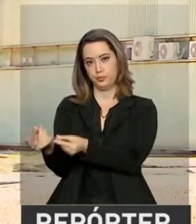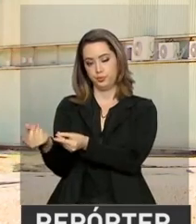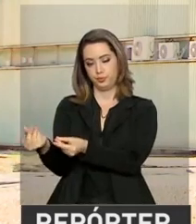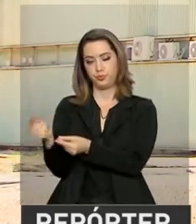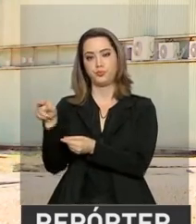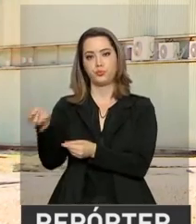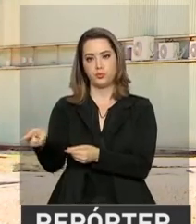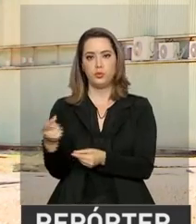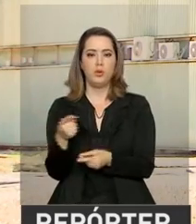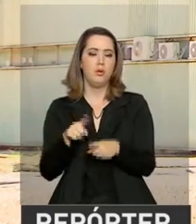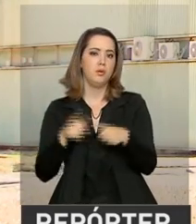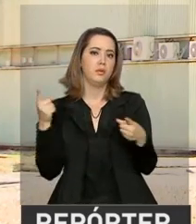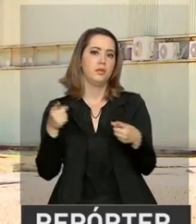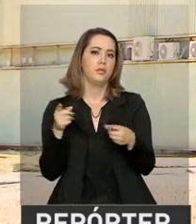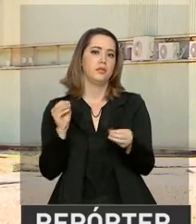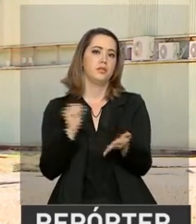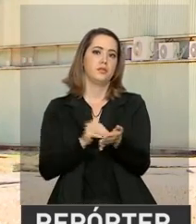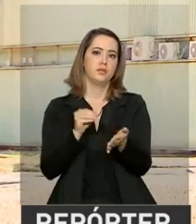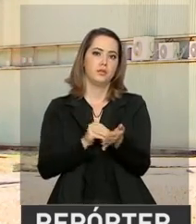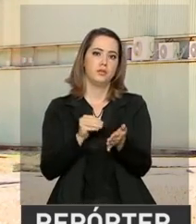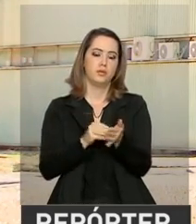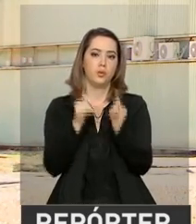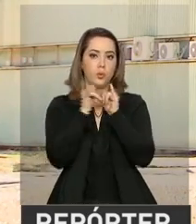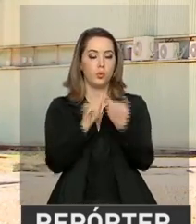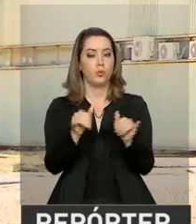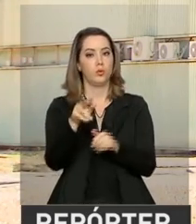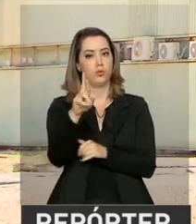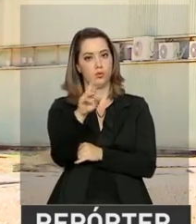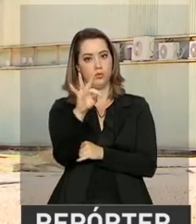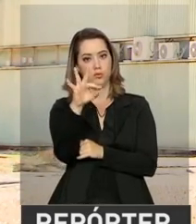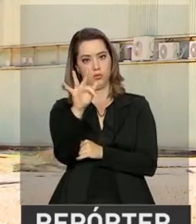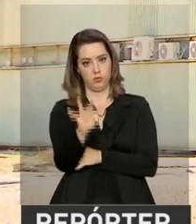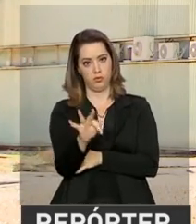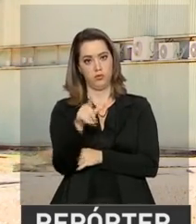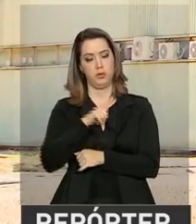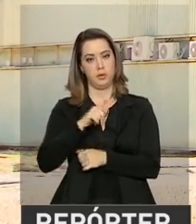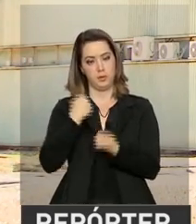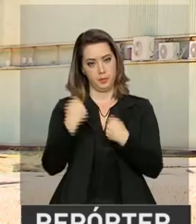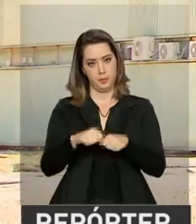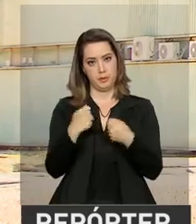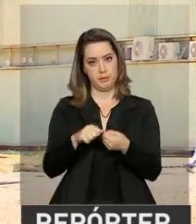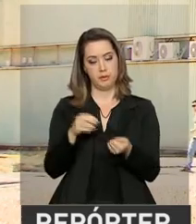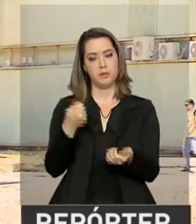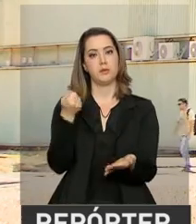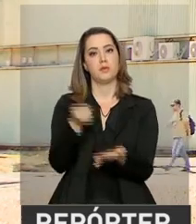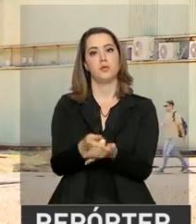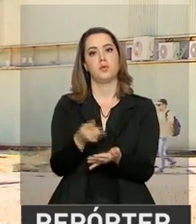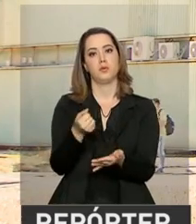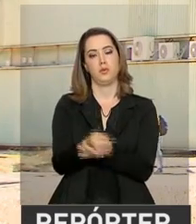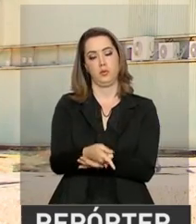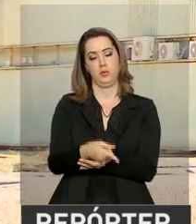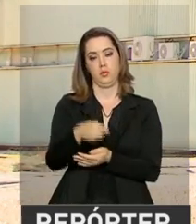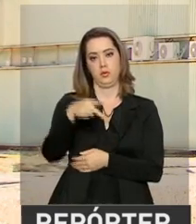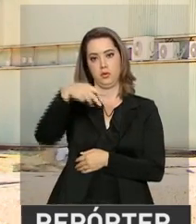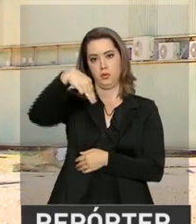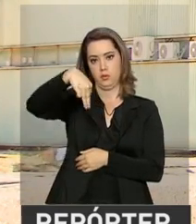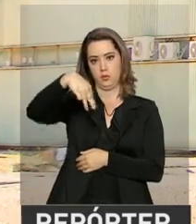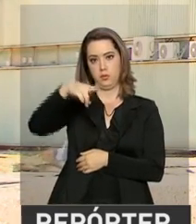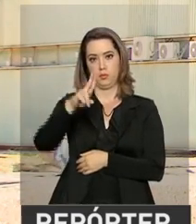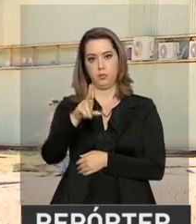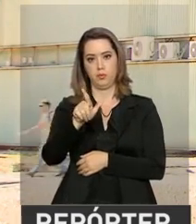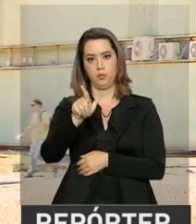que pagar 15% de imposto e mais 15% de multa para trazer esse dinheiro de volta. Assim, o governo